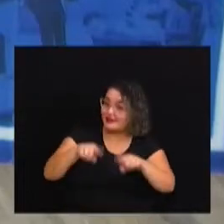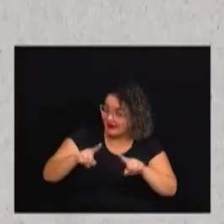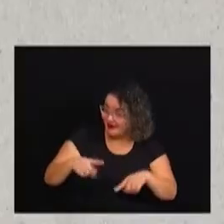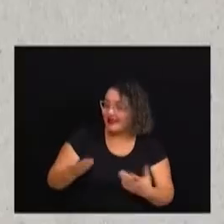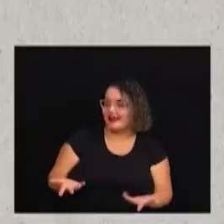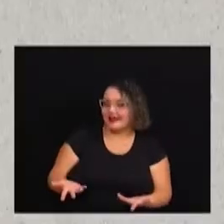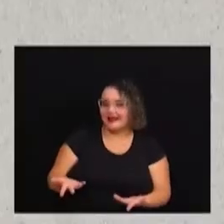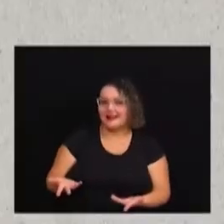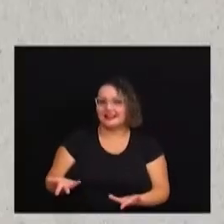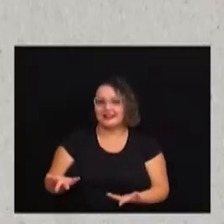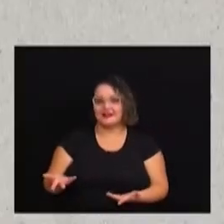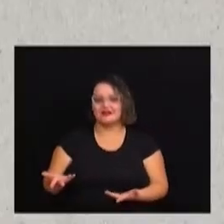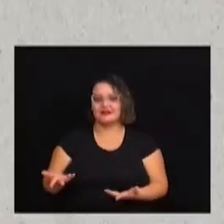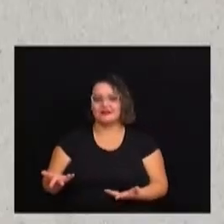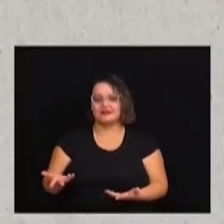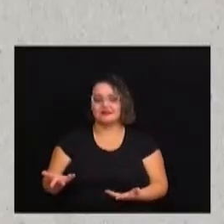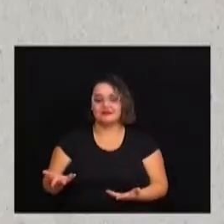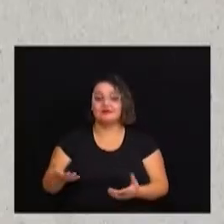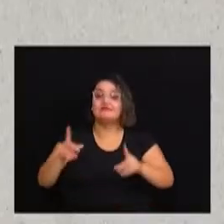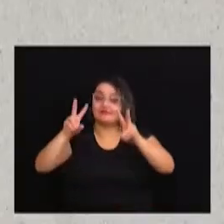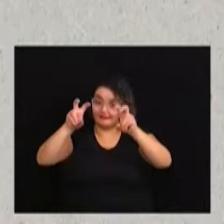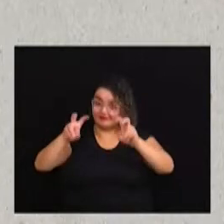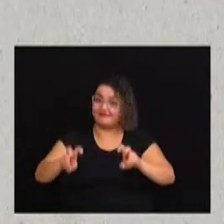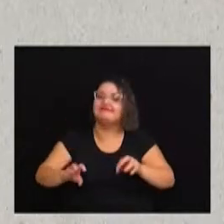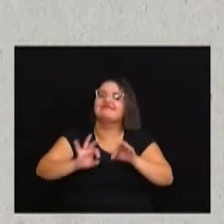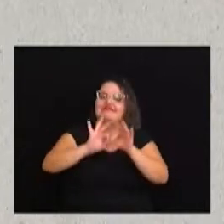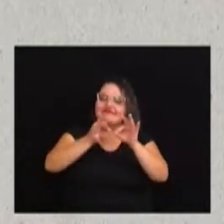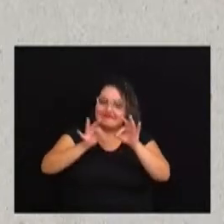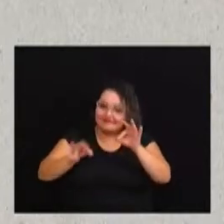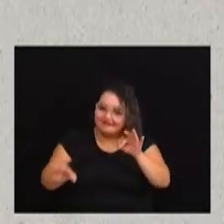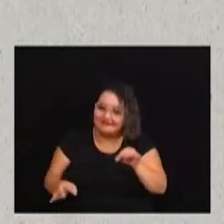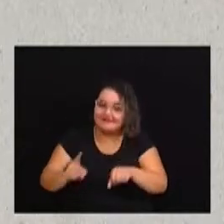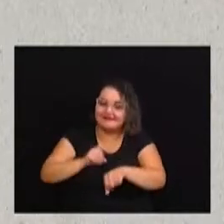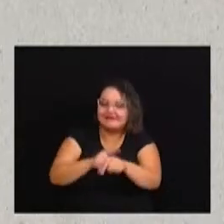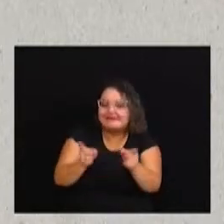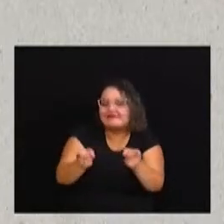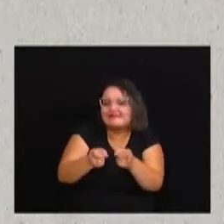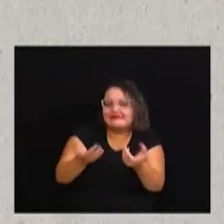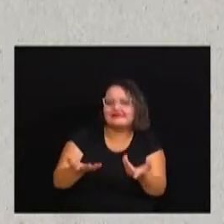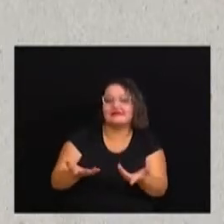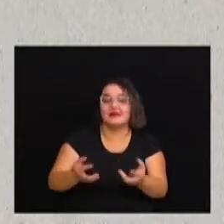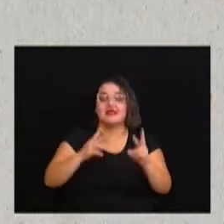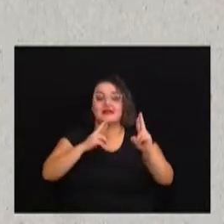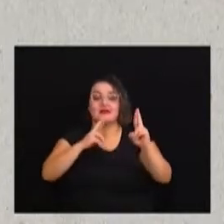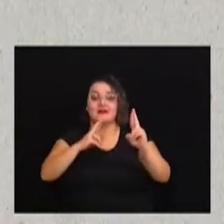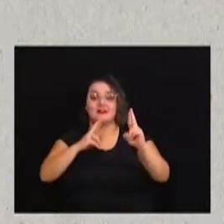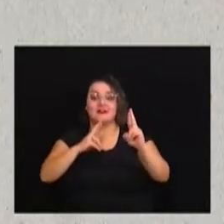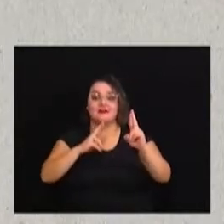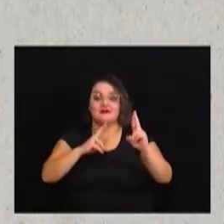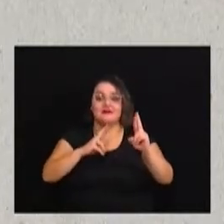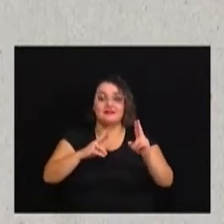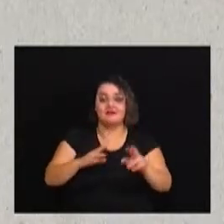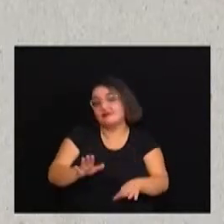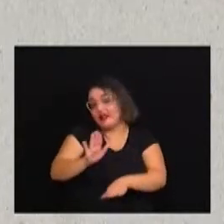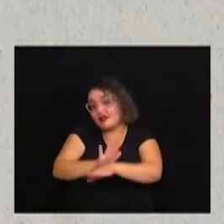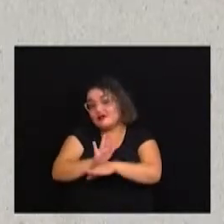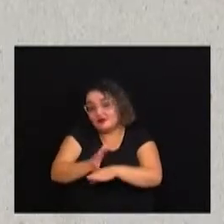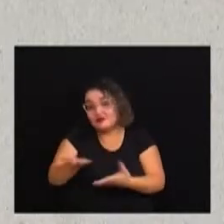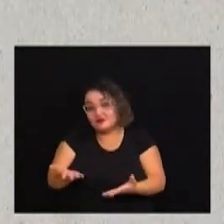mesmo. É um assunto que rende muito mesmo, aqui o tempinho é curto, mas eu espero que tenha dado assim,